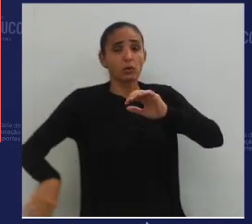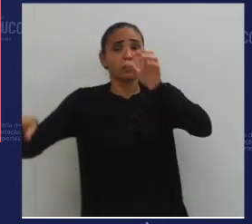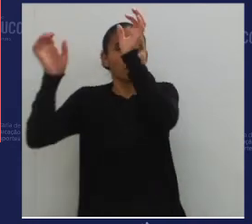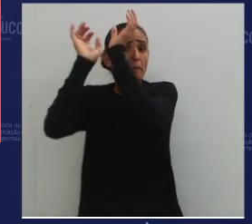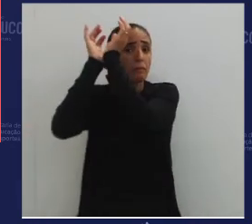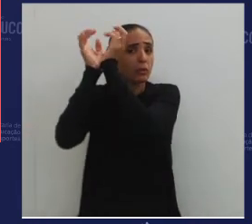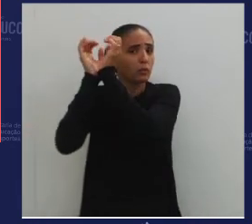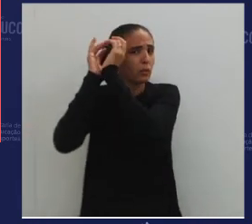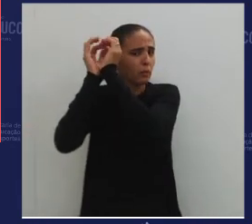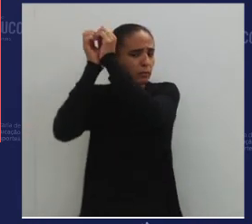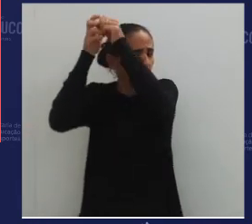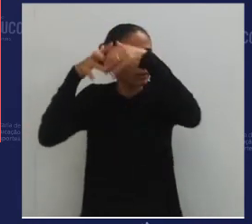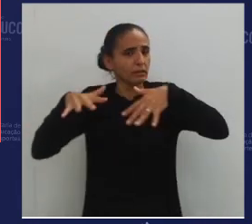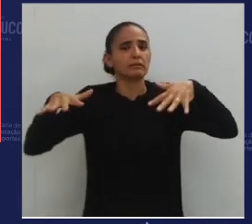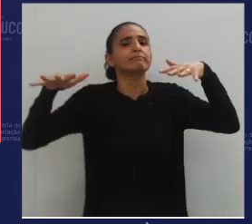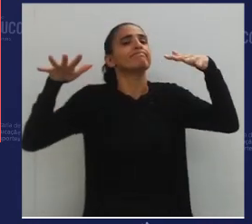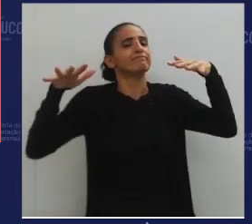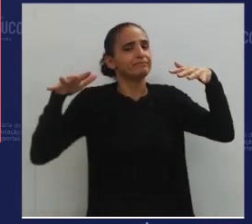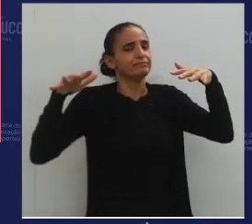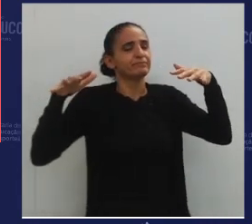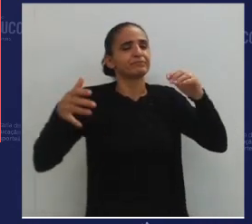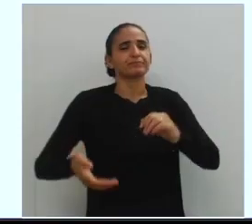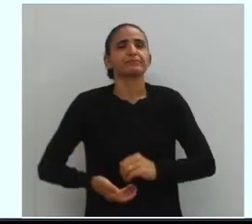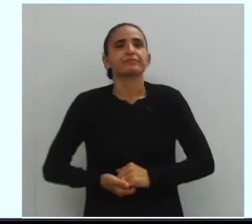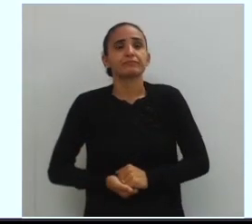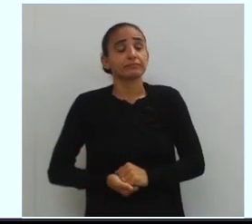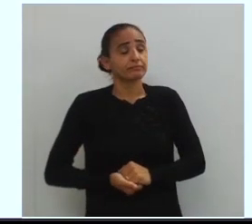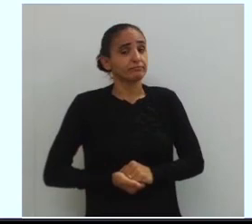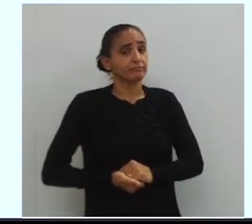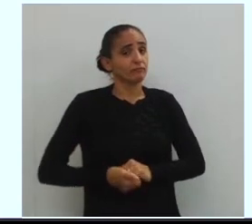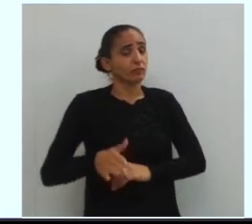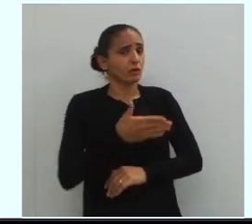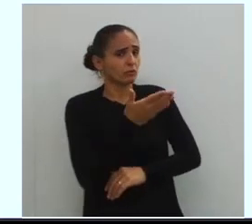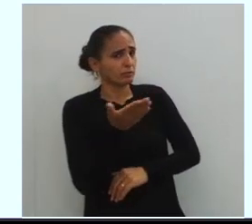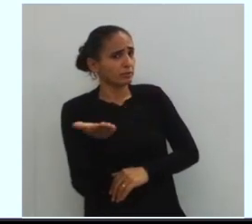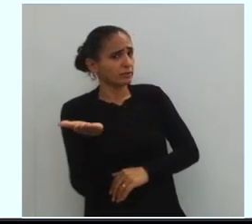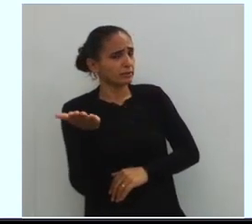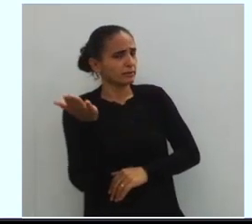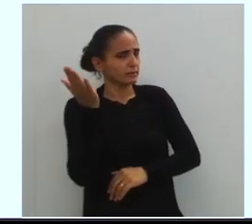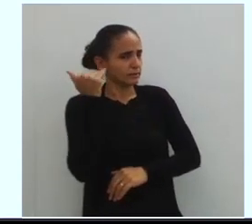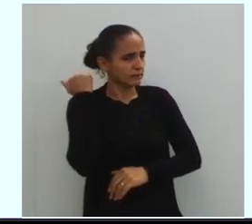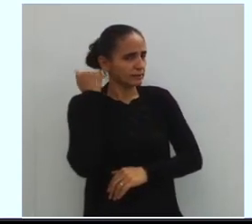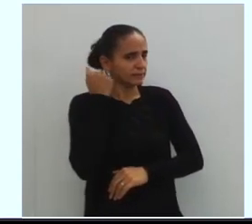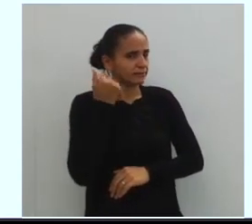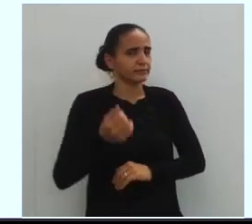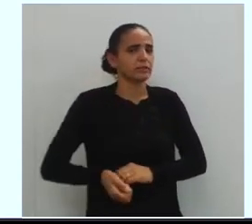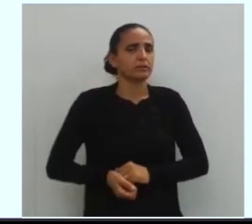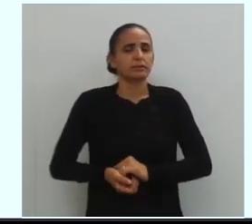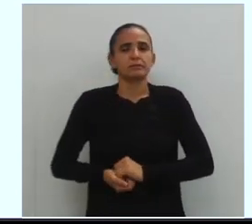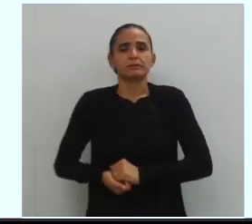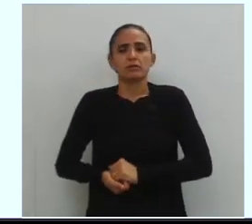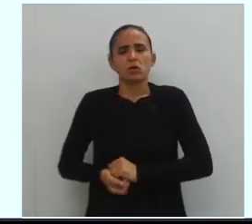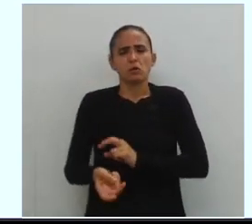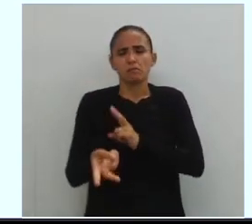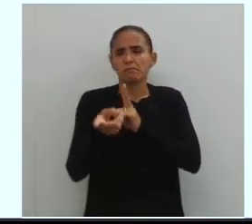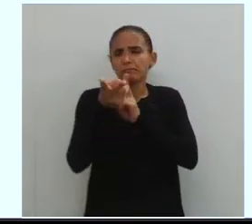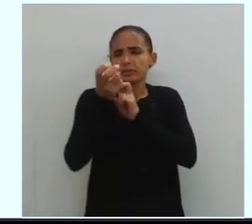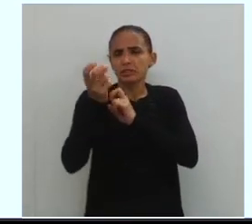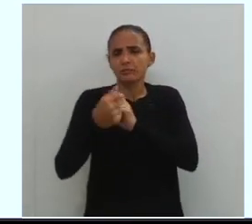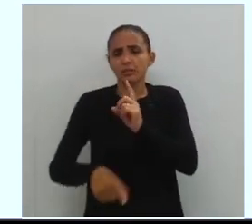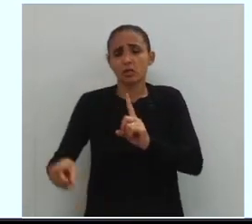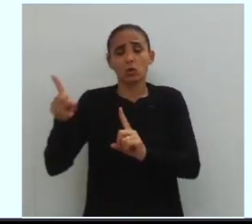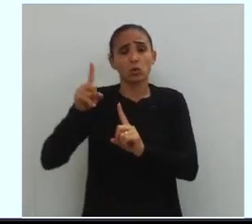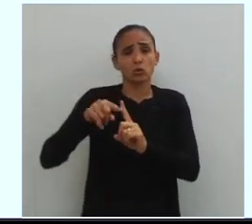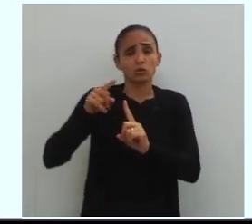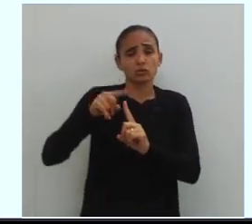nosso cérebro, ou seja, no nosso sistema nervoso. Então, bora lá para a telinha para a gente observar os